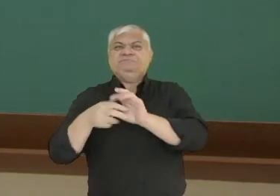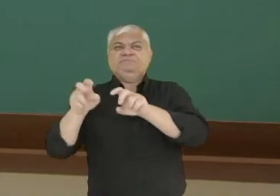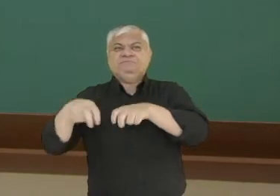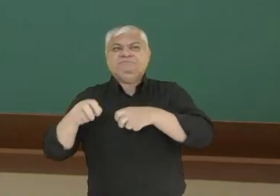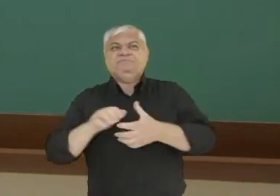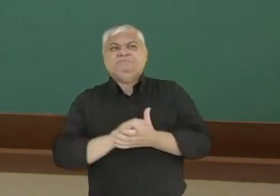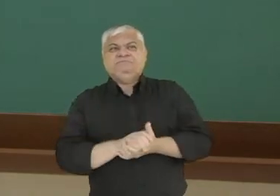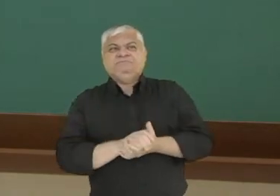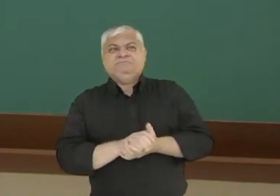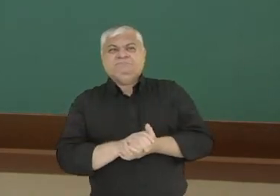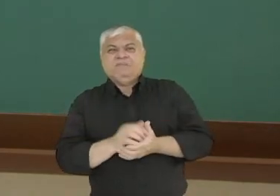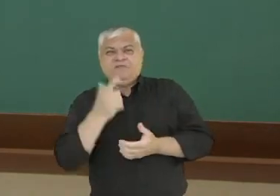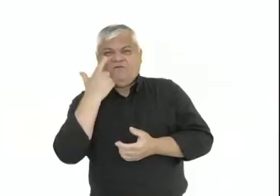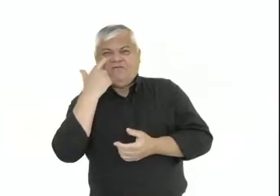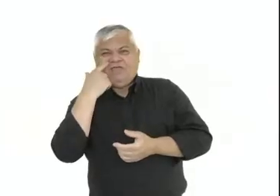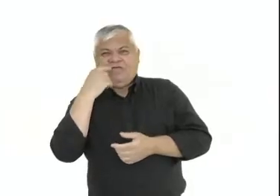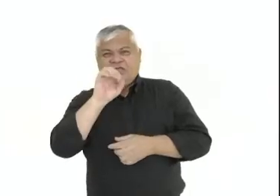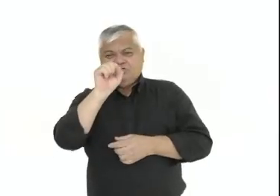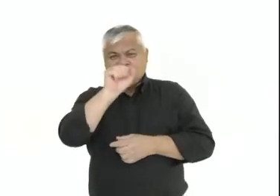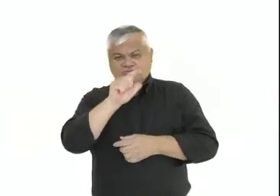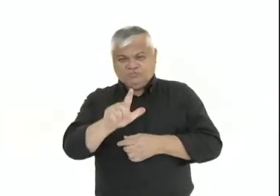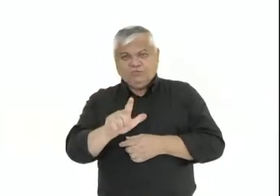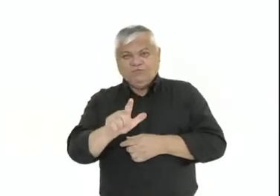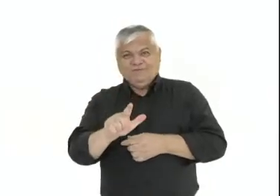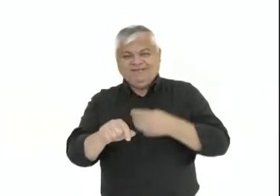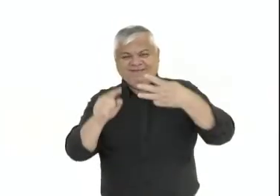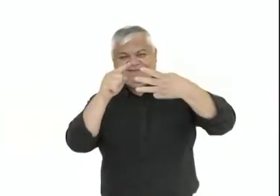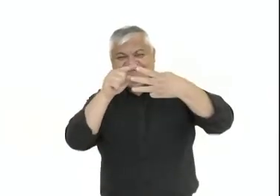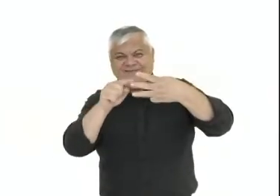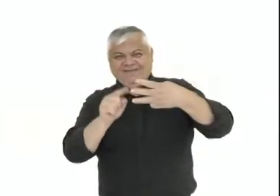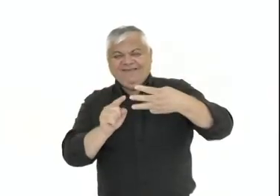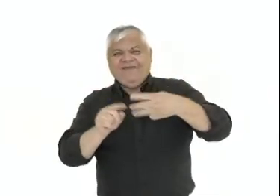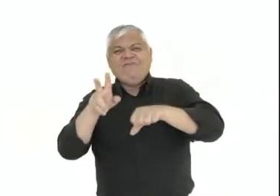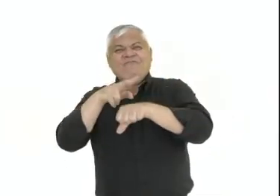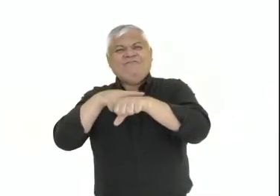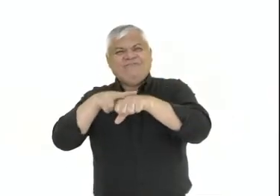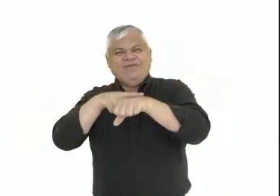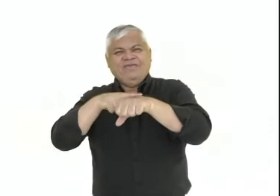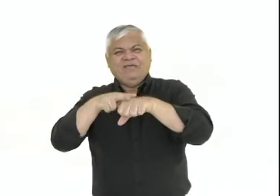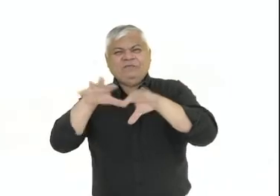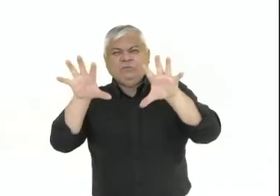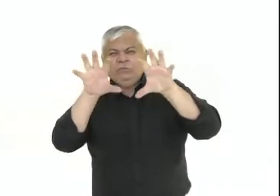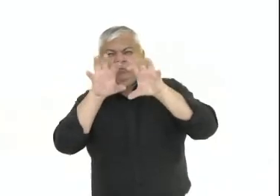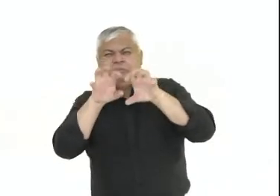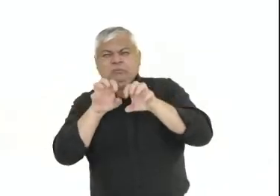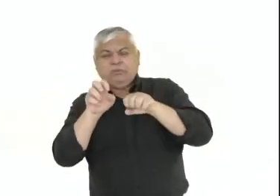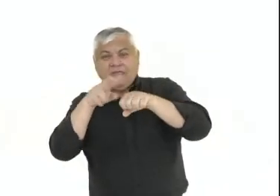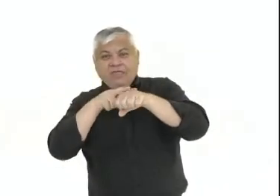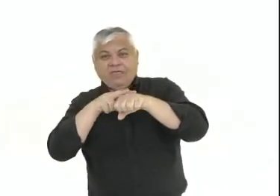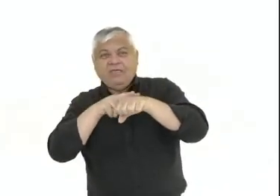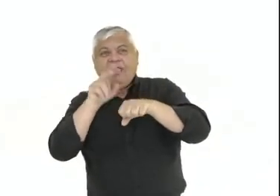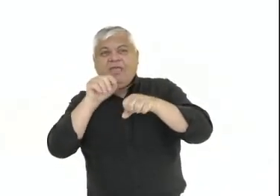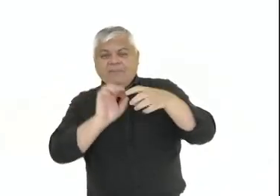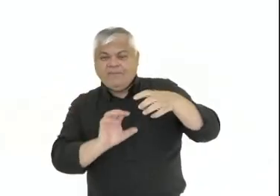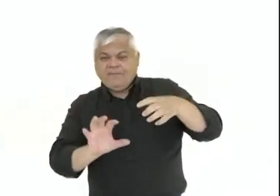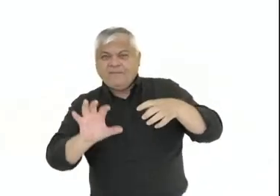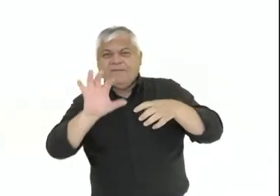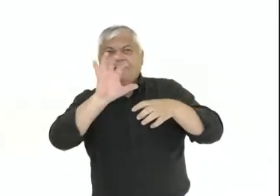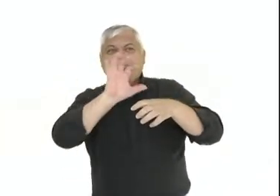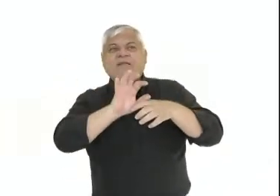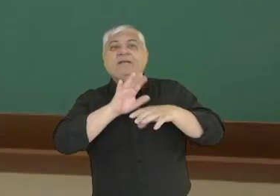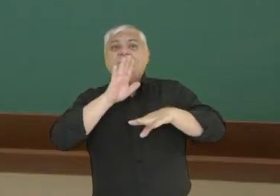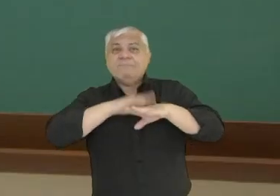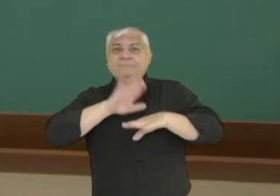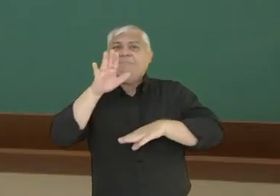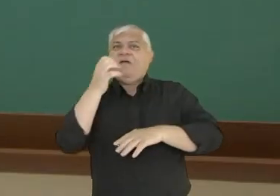pegar aqui um recorte da região sul o que está em Verde em Tons Mais Escuros aqui são as áreas com um